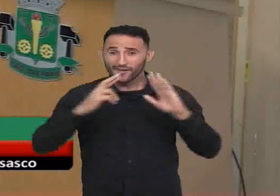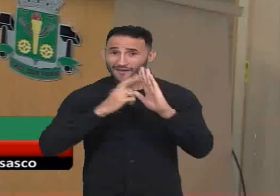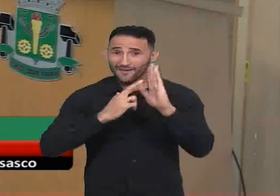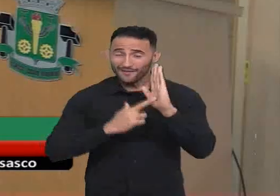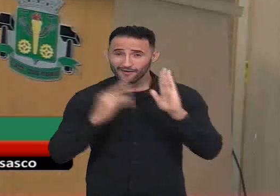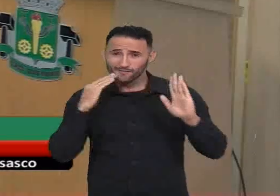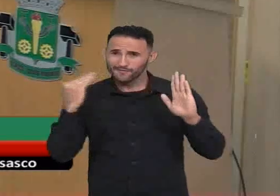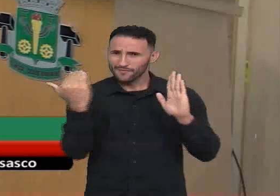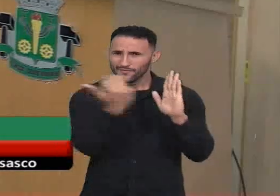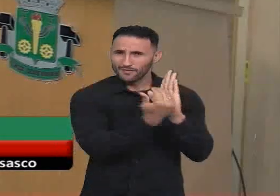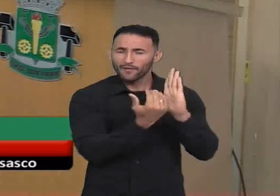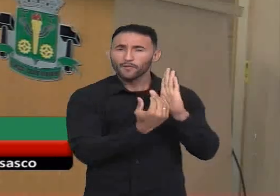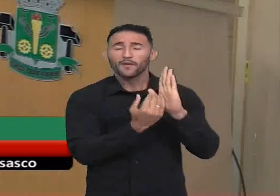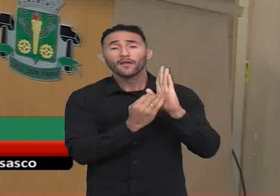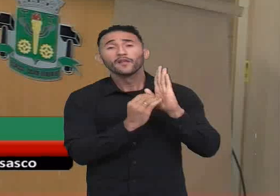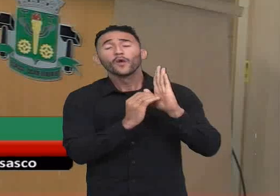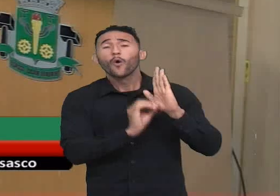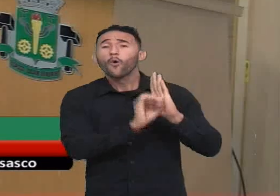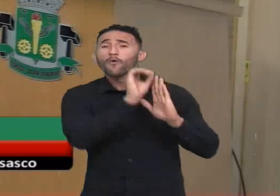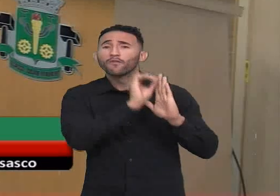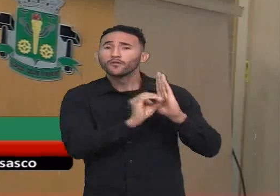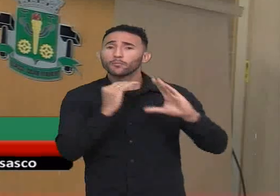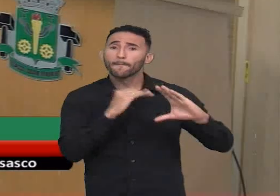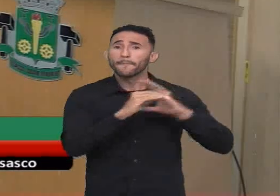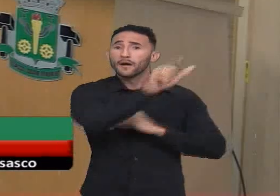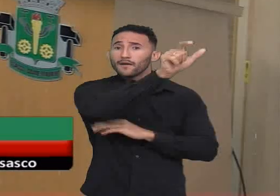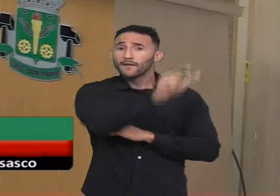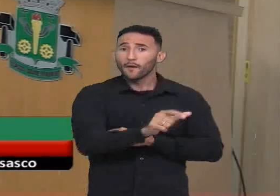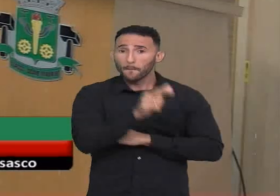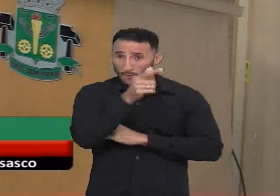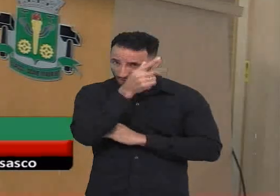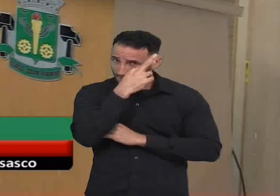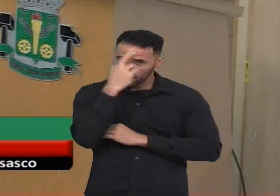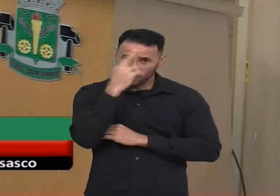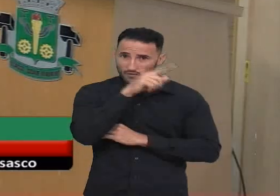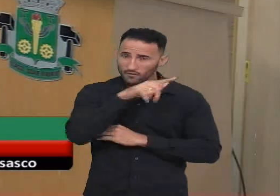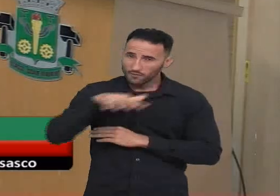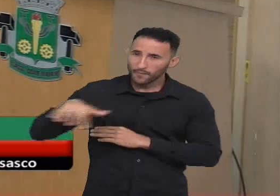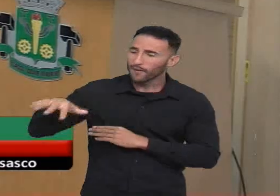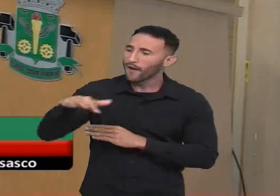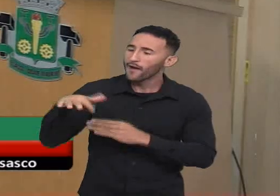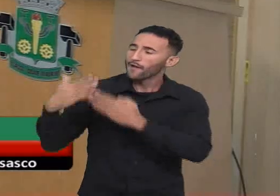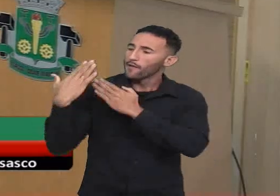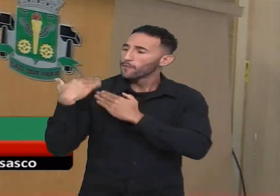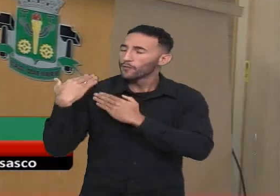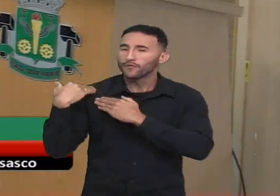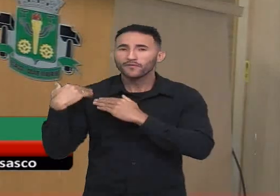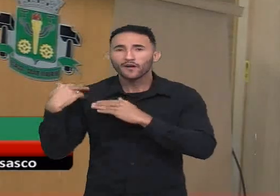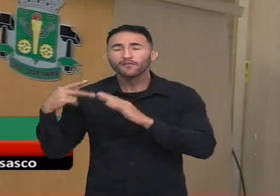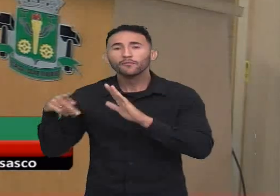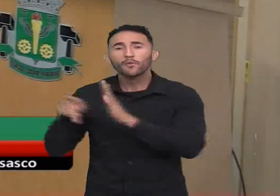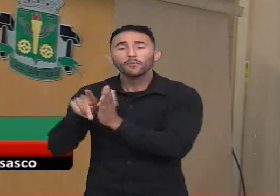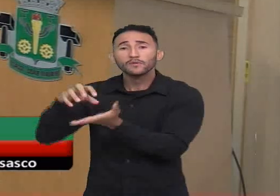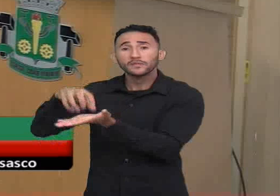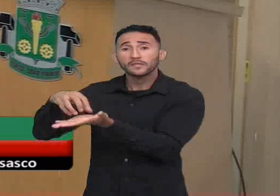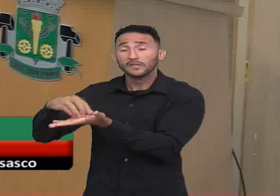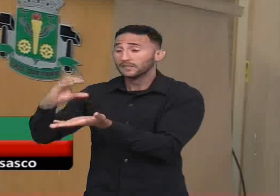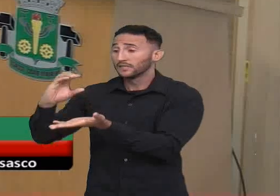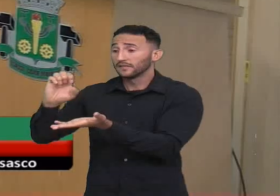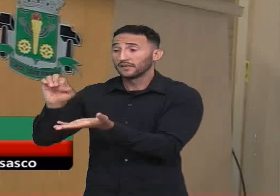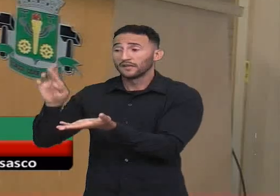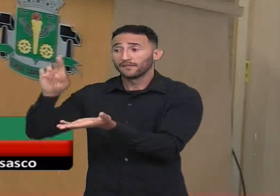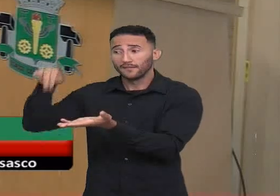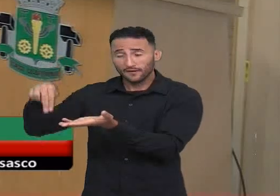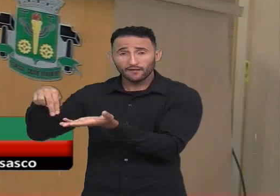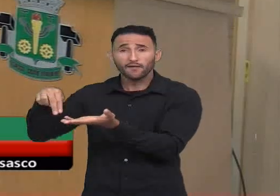formalidades regimentais, que seja enviado ofício ao senhor prefeito para que determine ao setor competente, o CETRAN, implantação